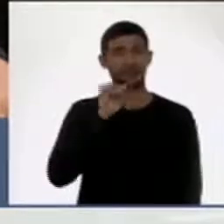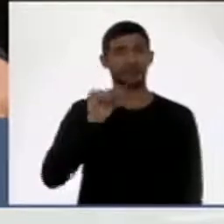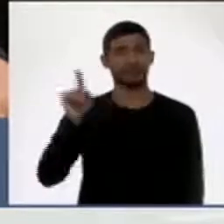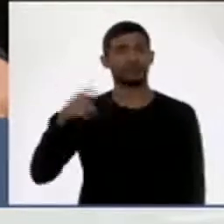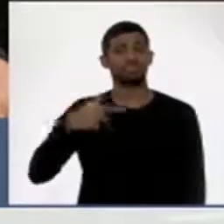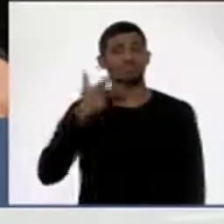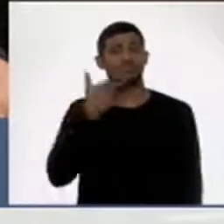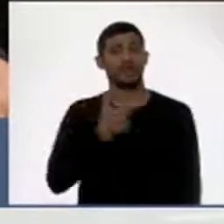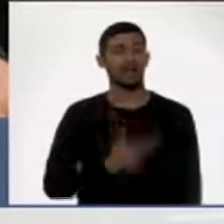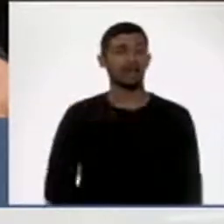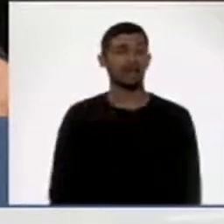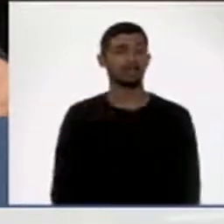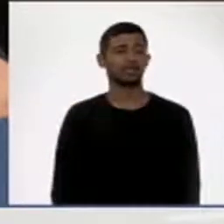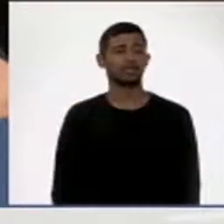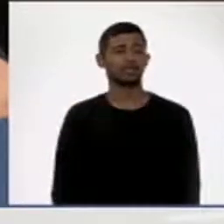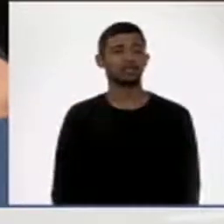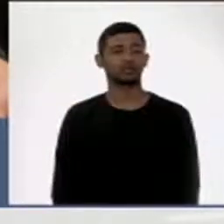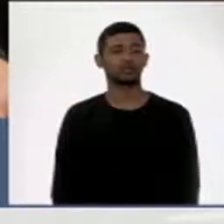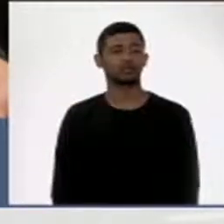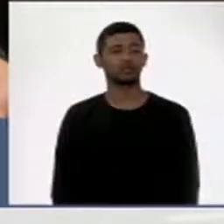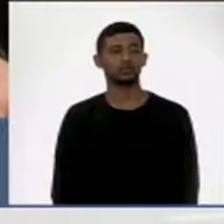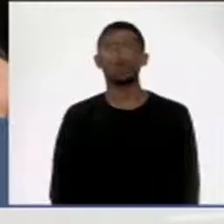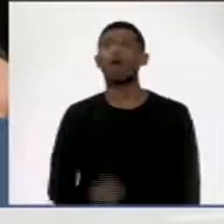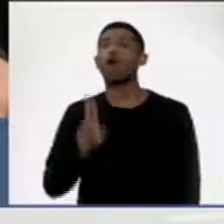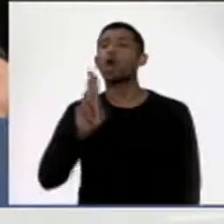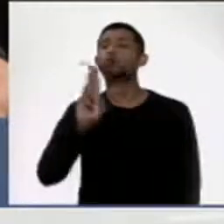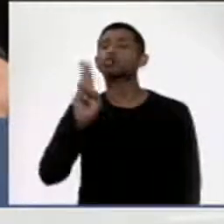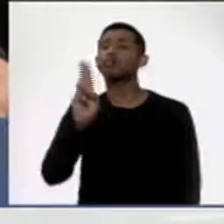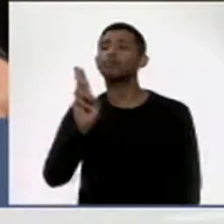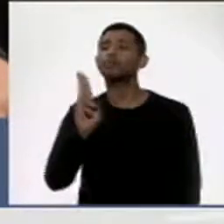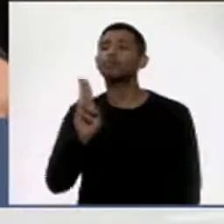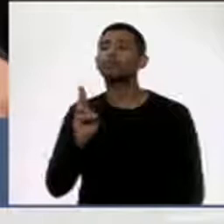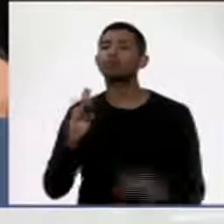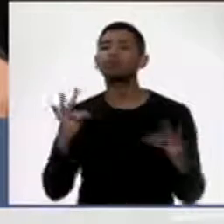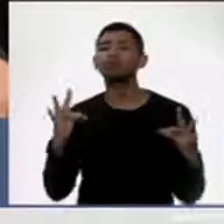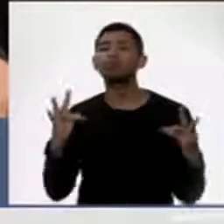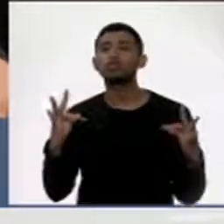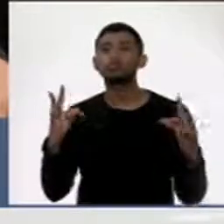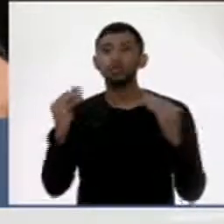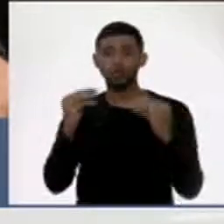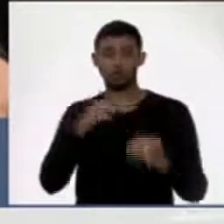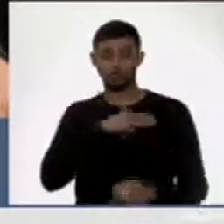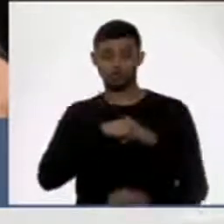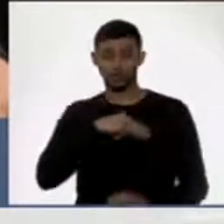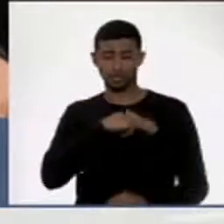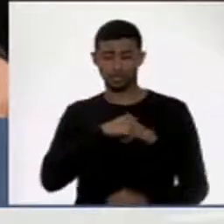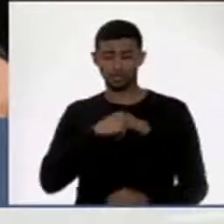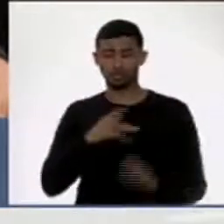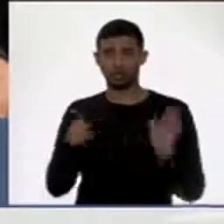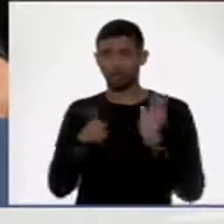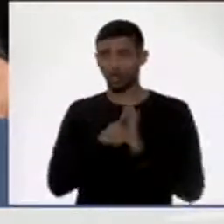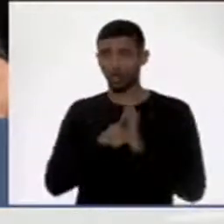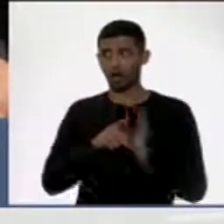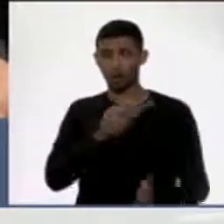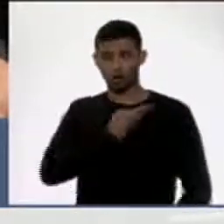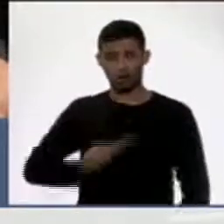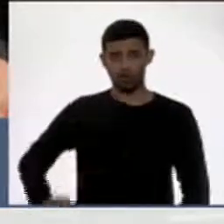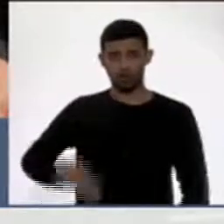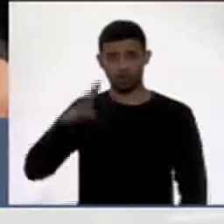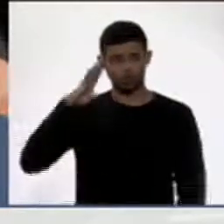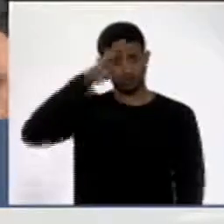fale o nome de todos os ministros do governo Bolsonaro. Por